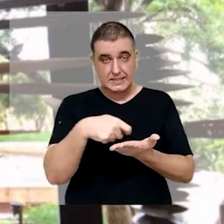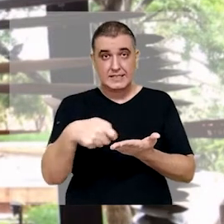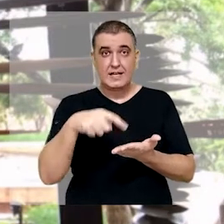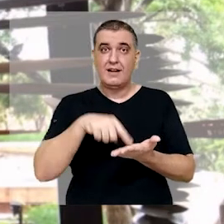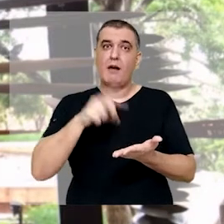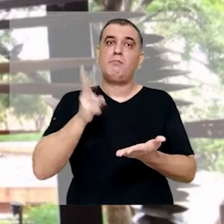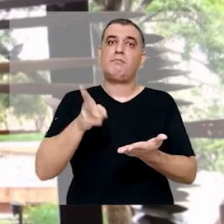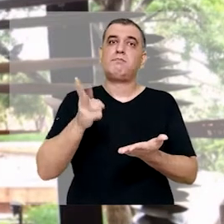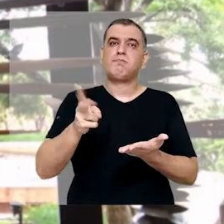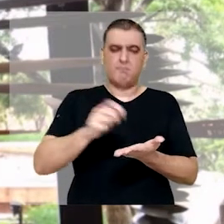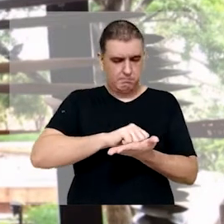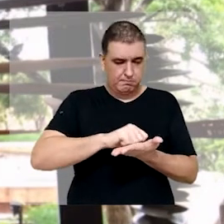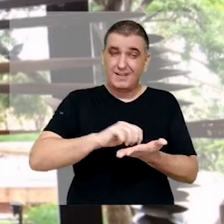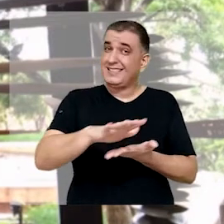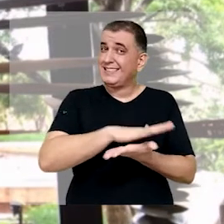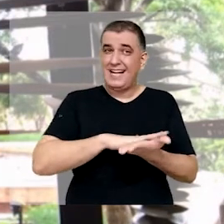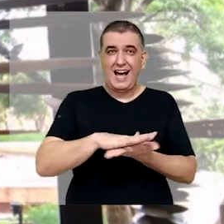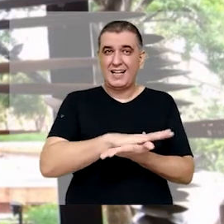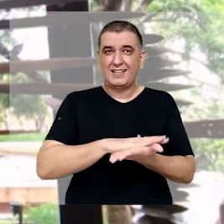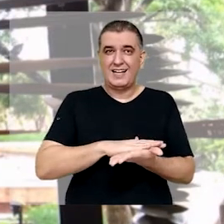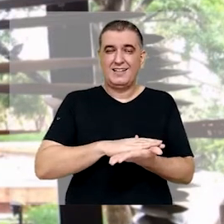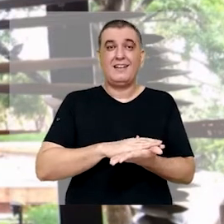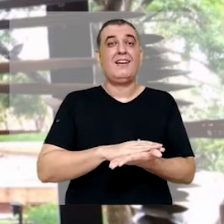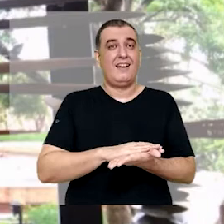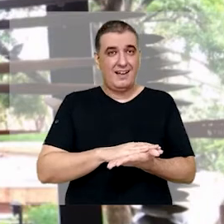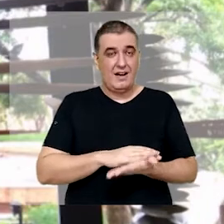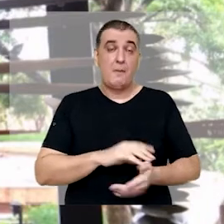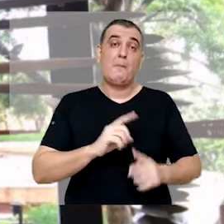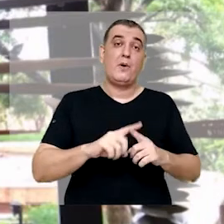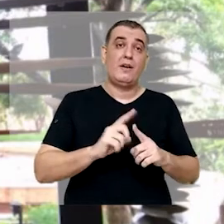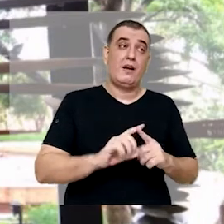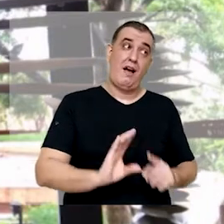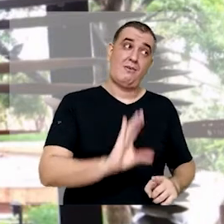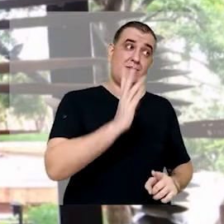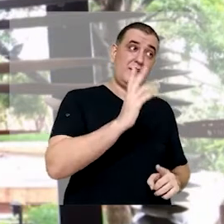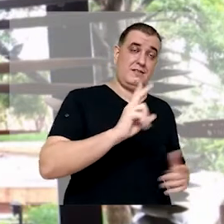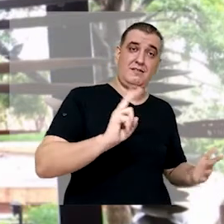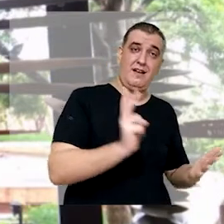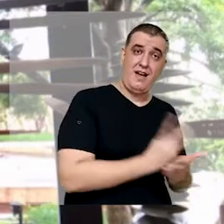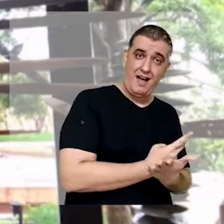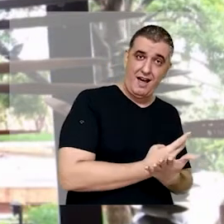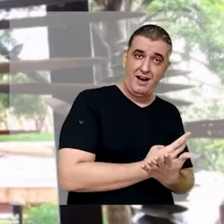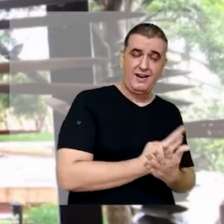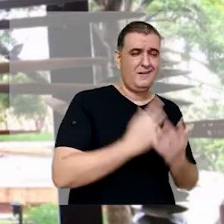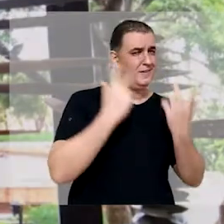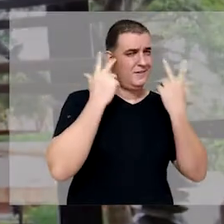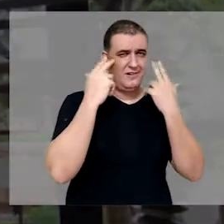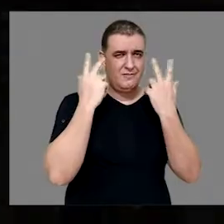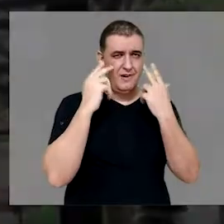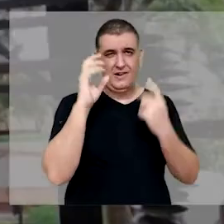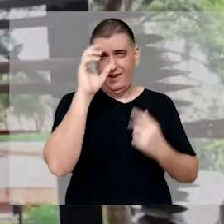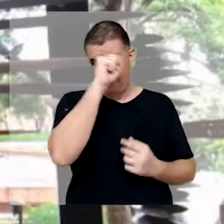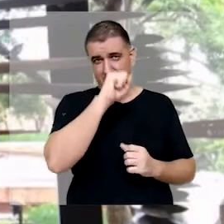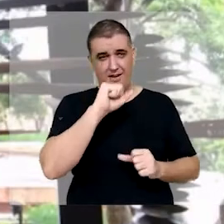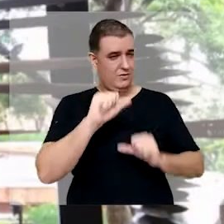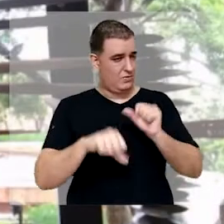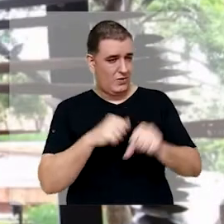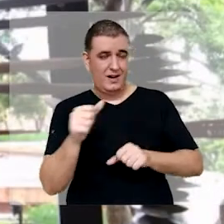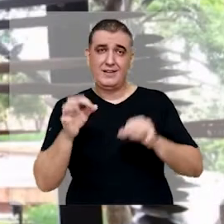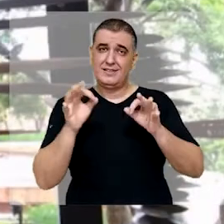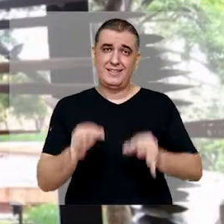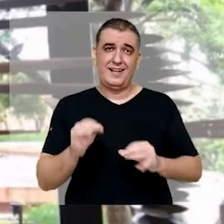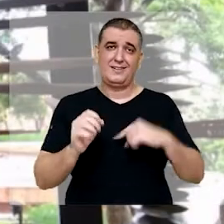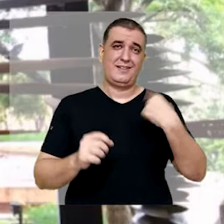dá para apagar e fazer depois, sabe? E tudo dá certo e é fantástico. Acredite,